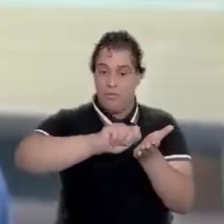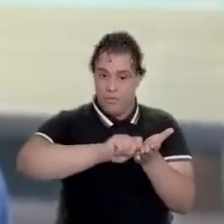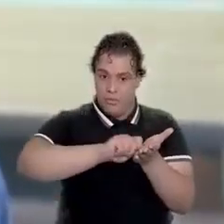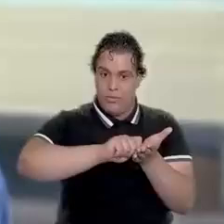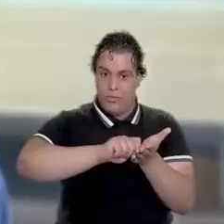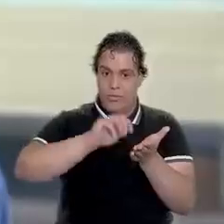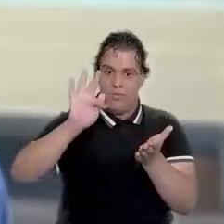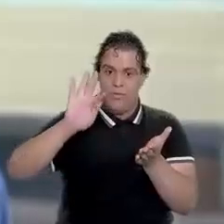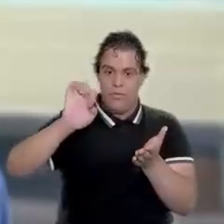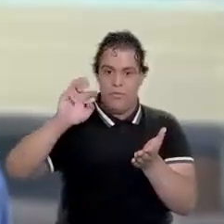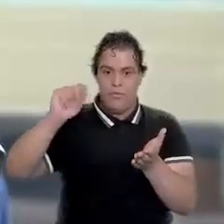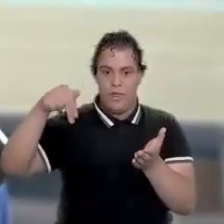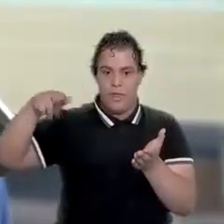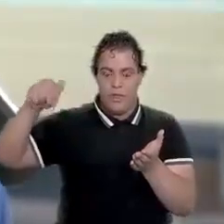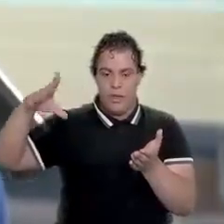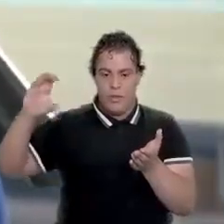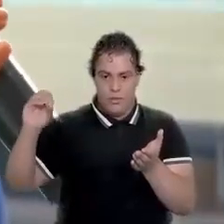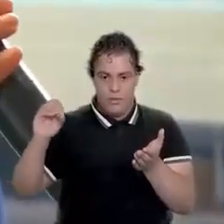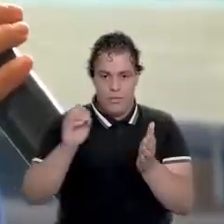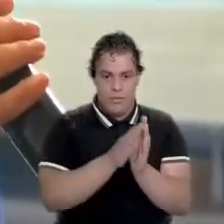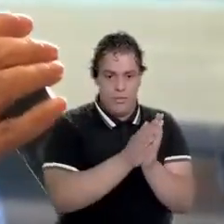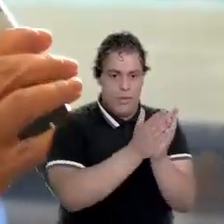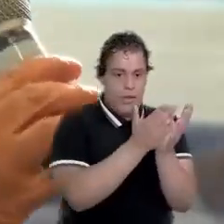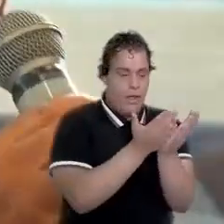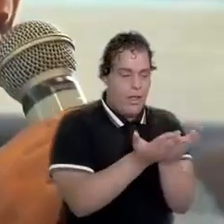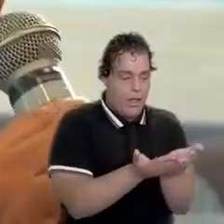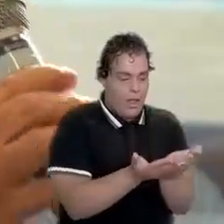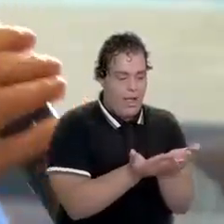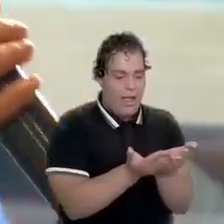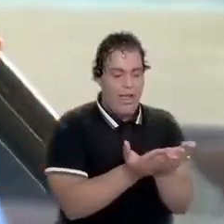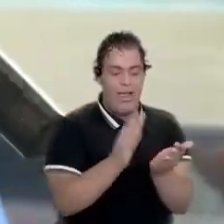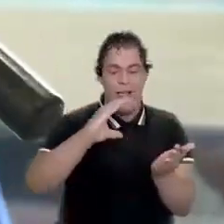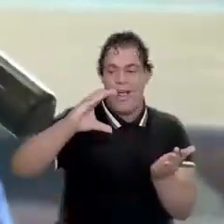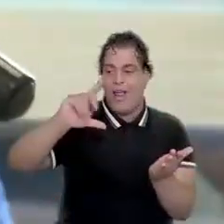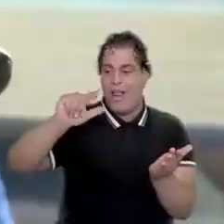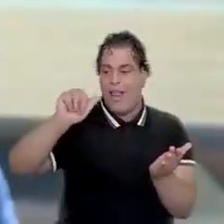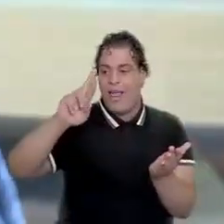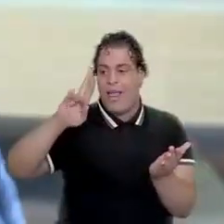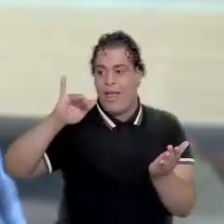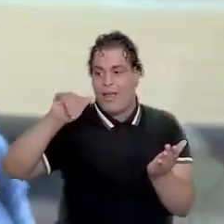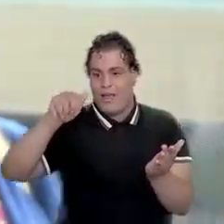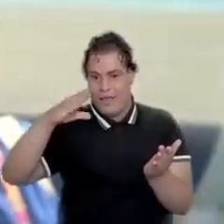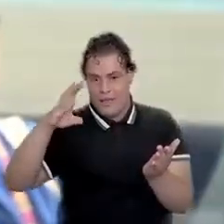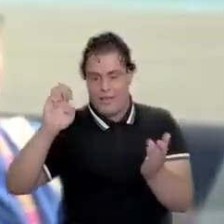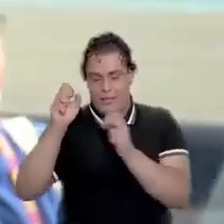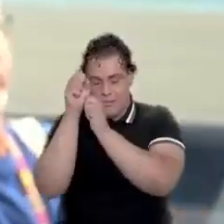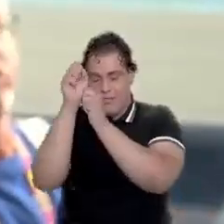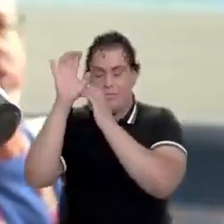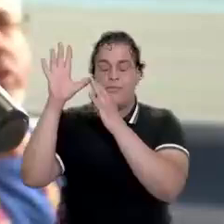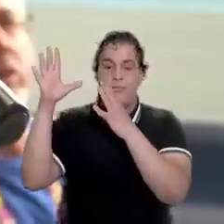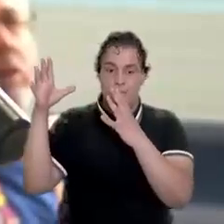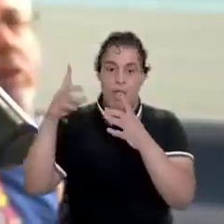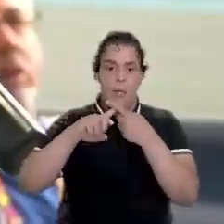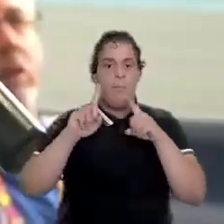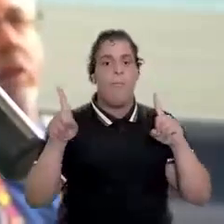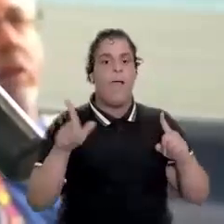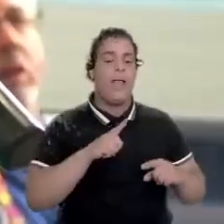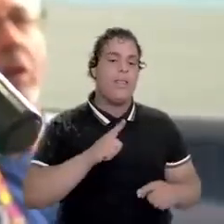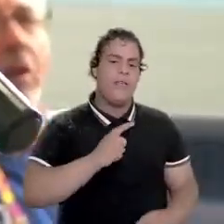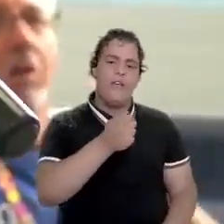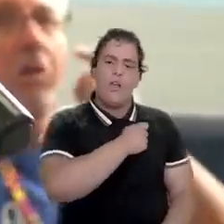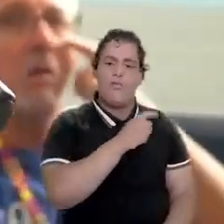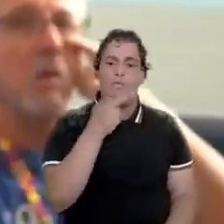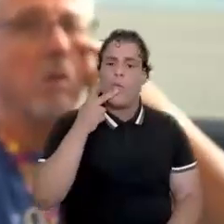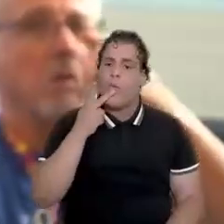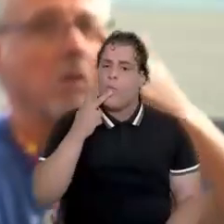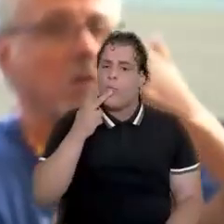acordei e peguei um de Clarice Lispector para ler. Mas um aluno lá, um